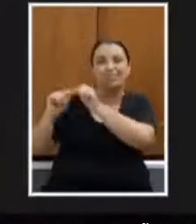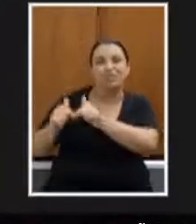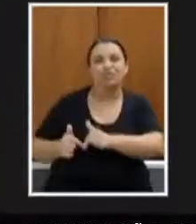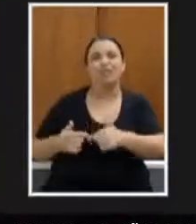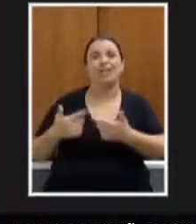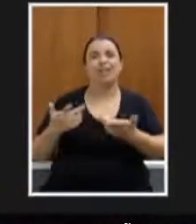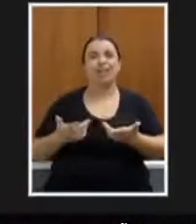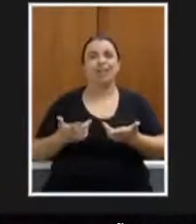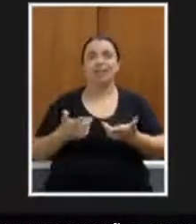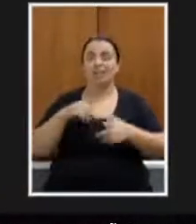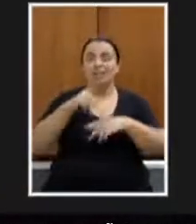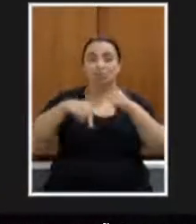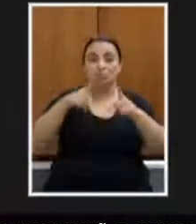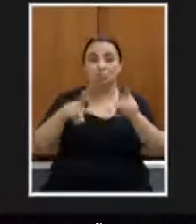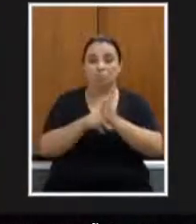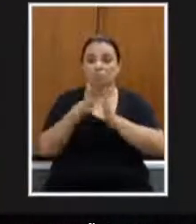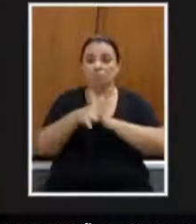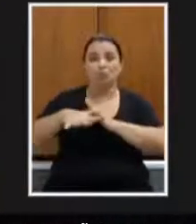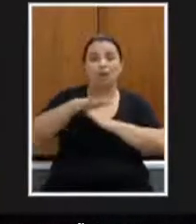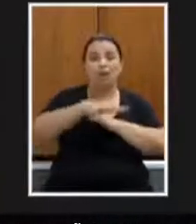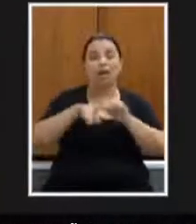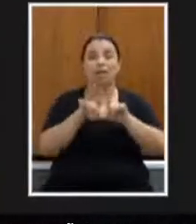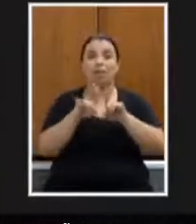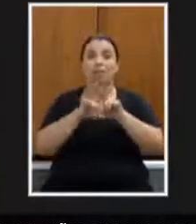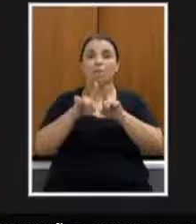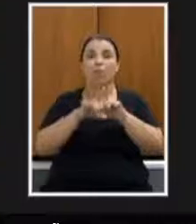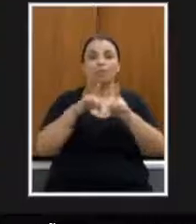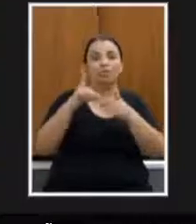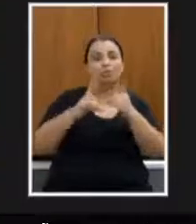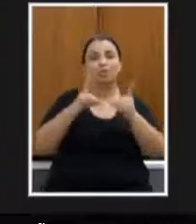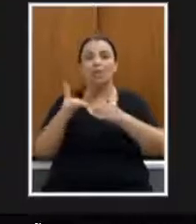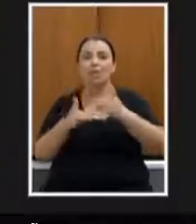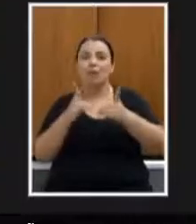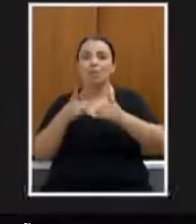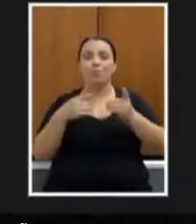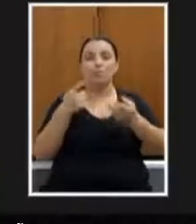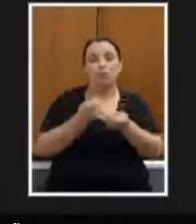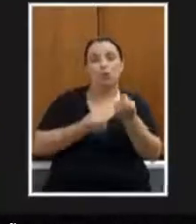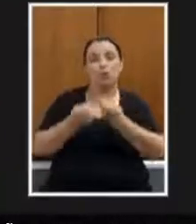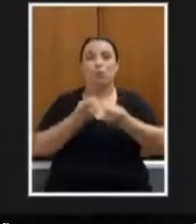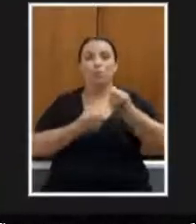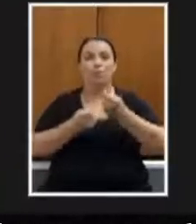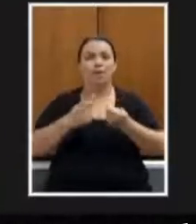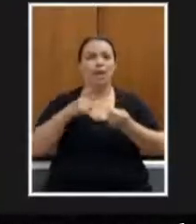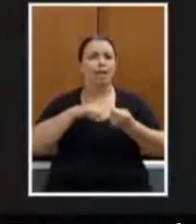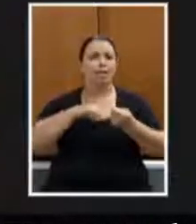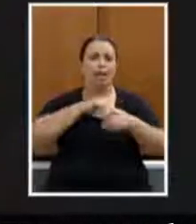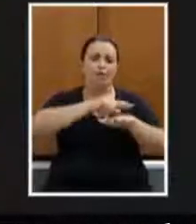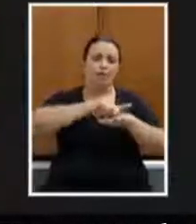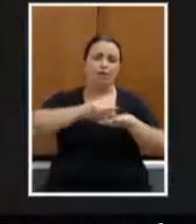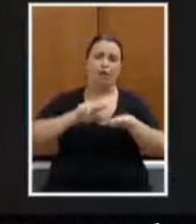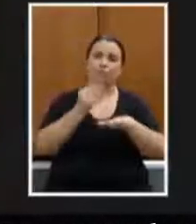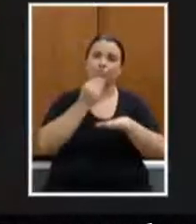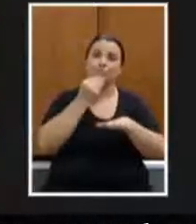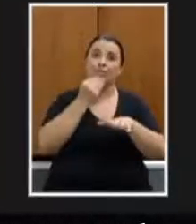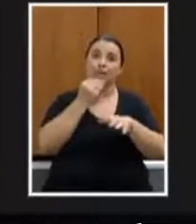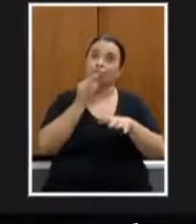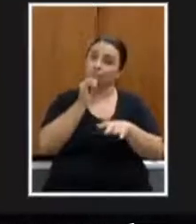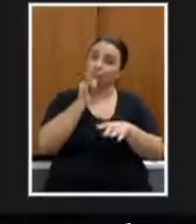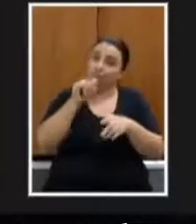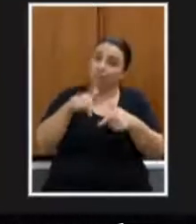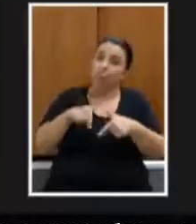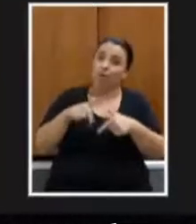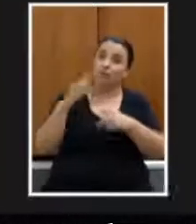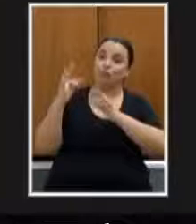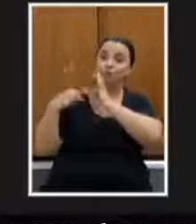lugar, é a gente pensar o dinamismo econômico baseado em outras possibilidades como essa do turismo de base comunitária. E